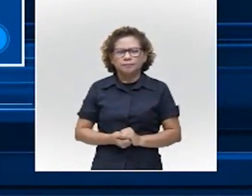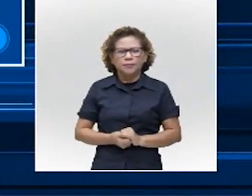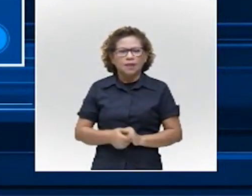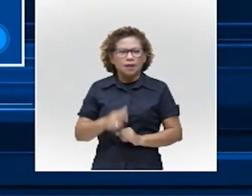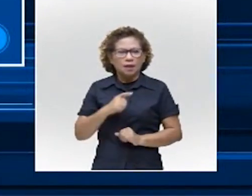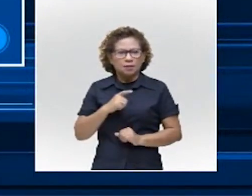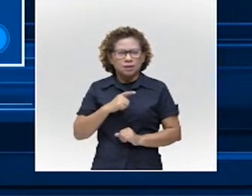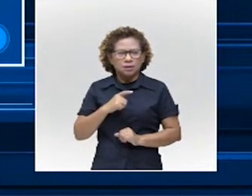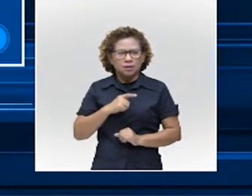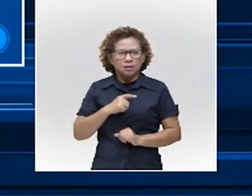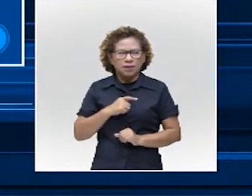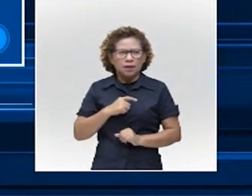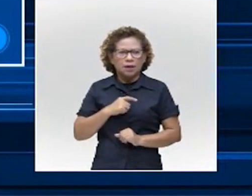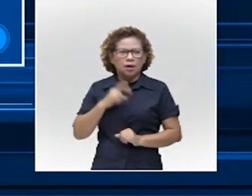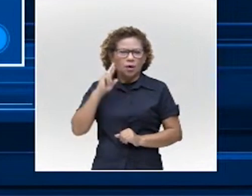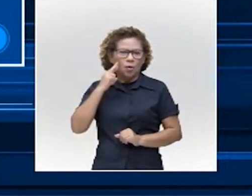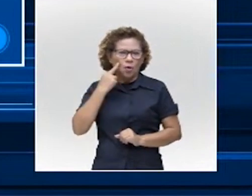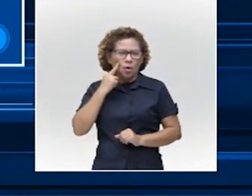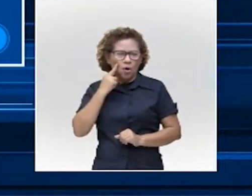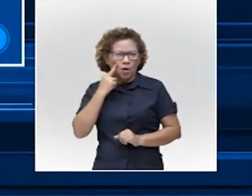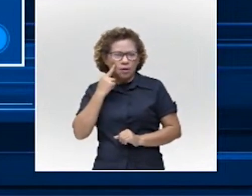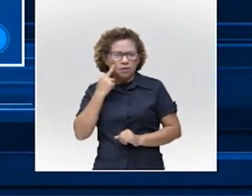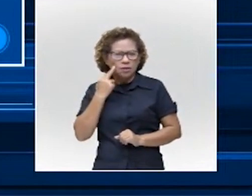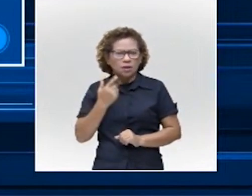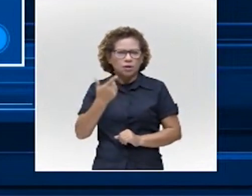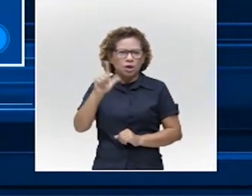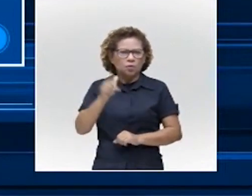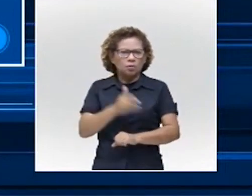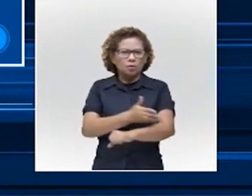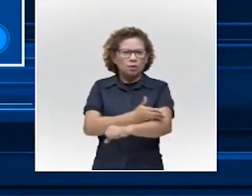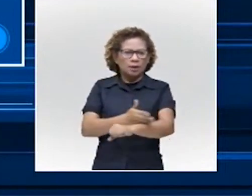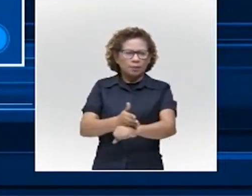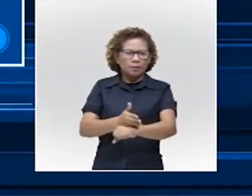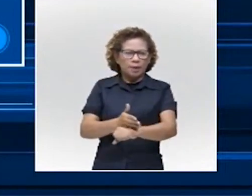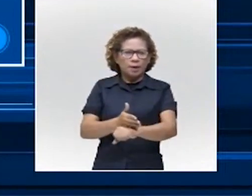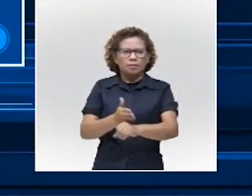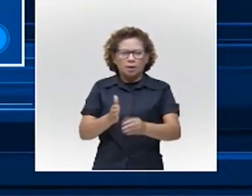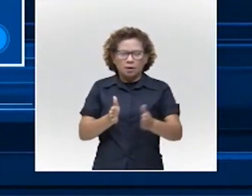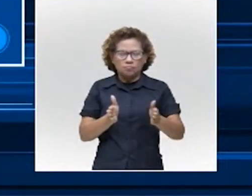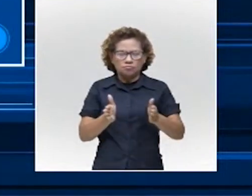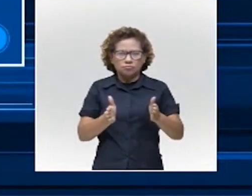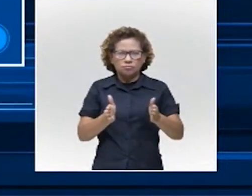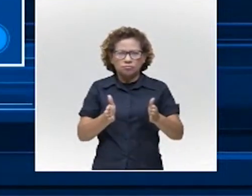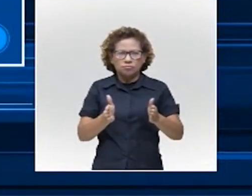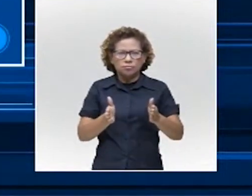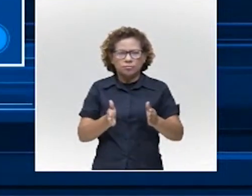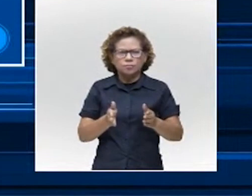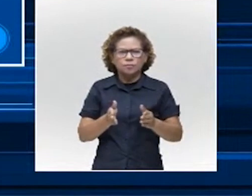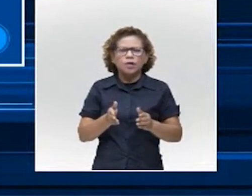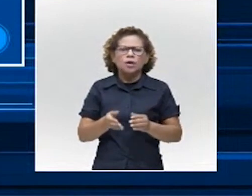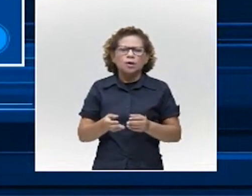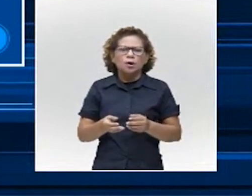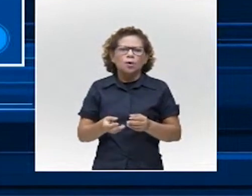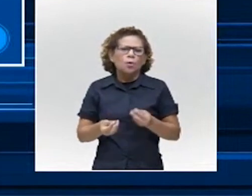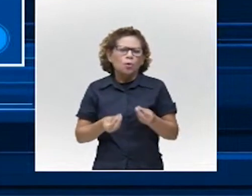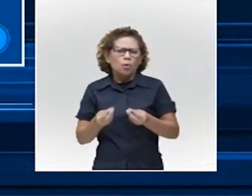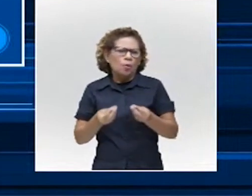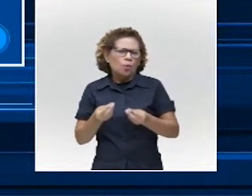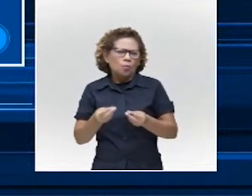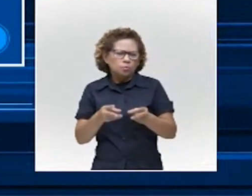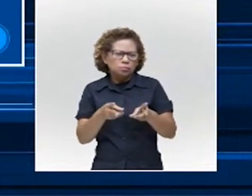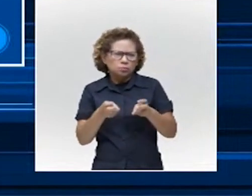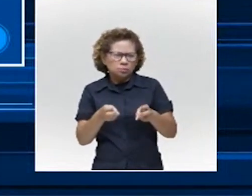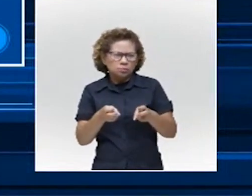área pintada rosa e a área pintada de branco. Vamos analisar o que significa, né, essa parte pintada